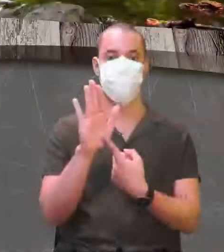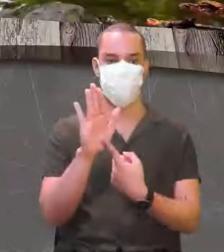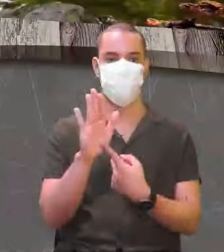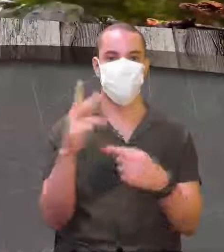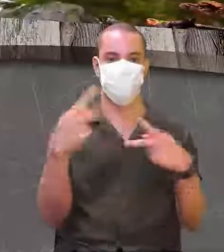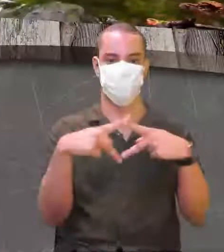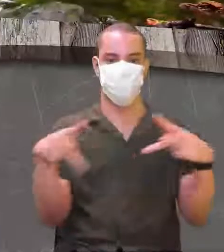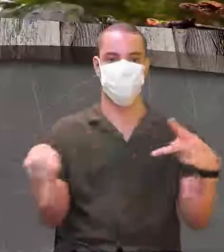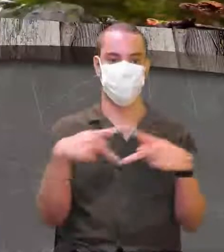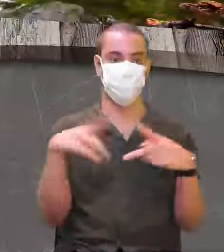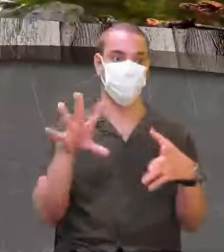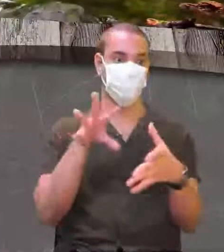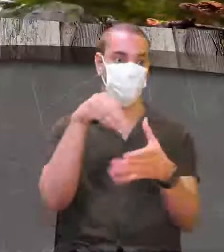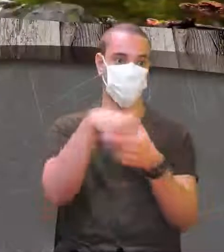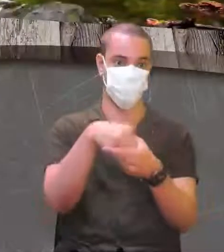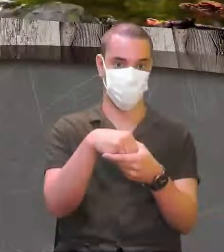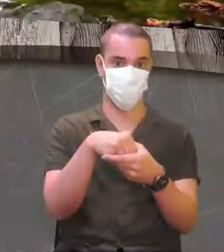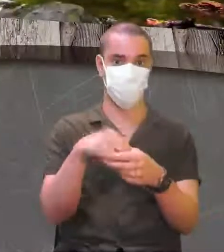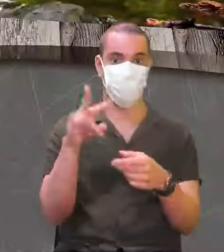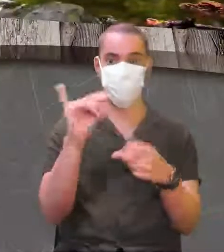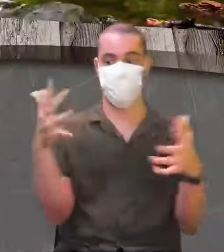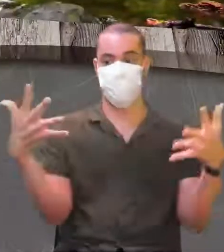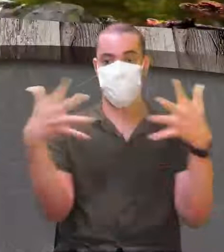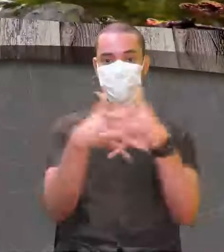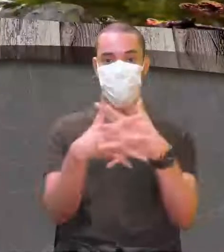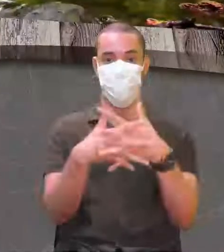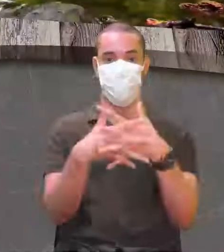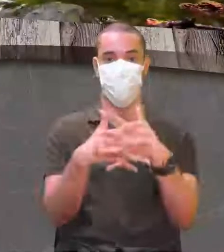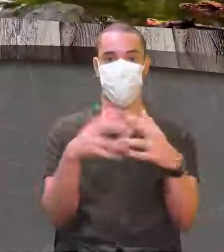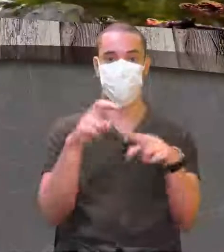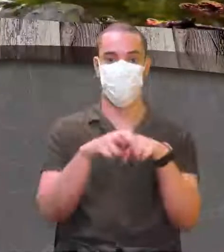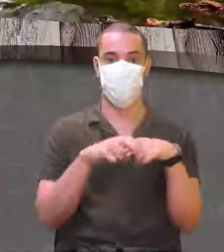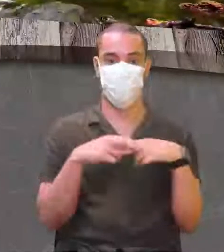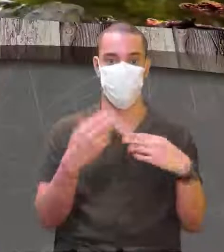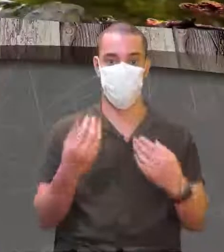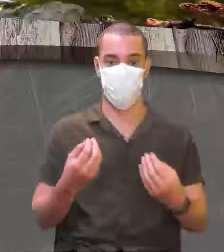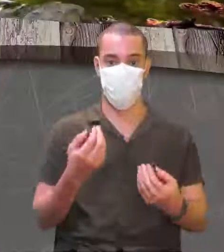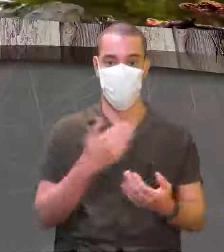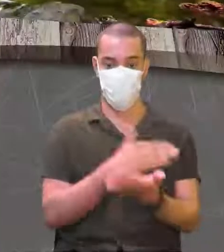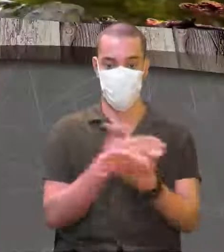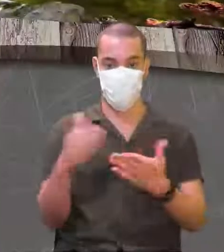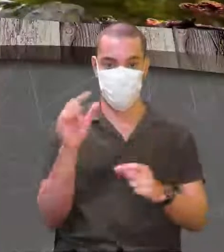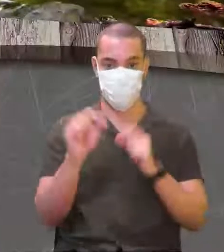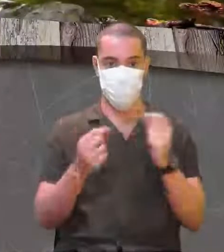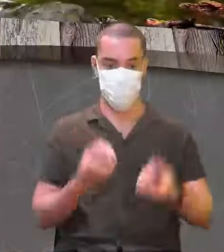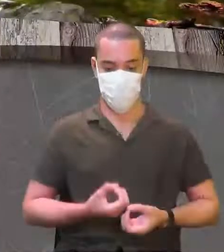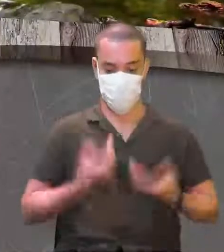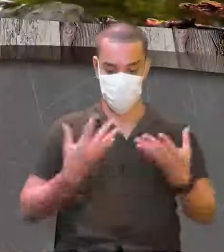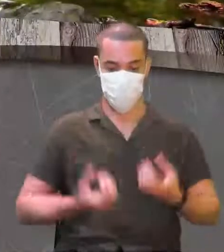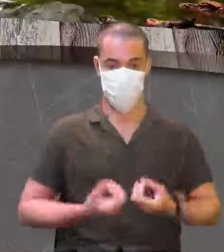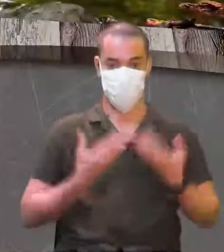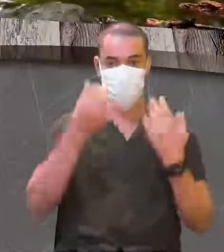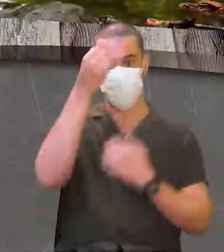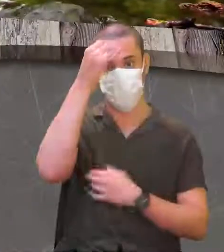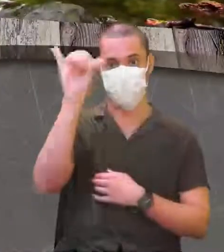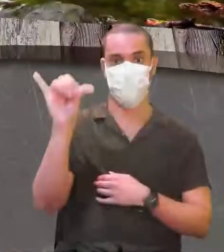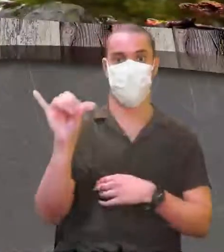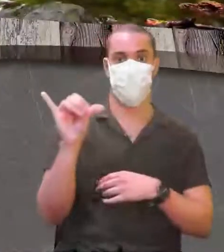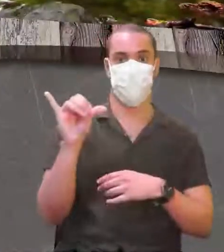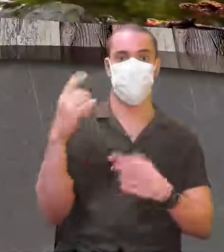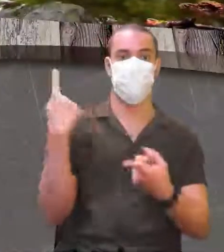proteína no sangue e vai dar conflito. Vai começar a produzir anticorpos. Exatamente. Durante a gravidez, a